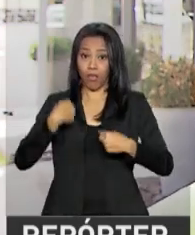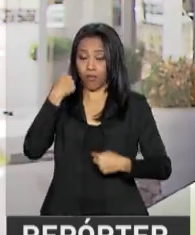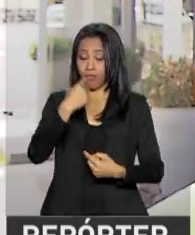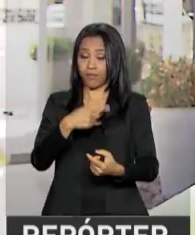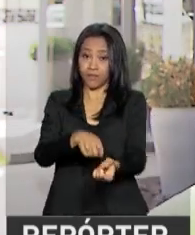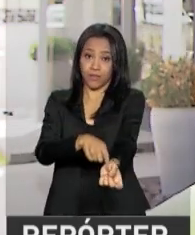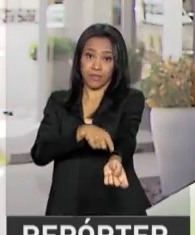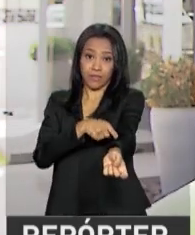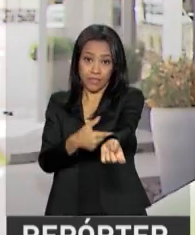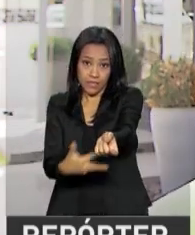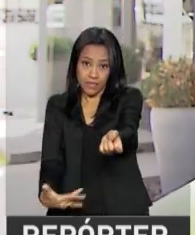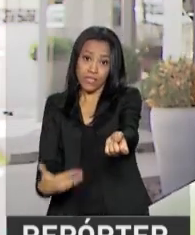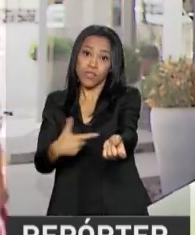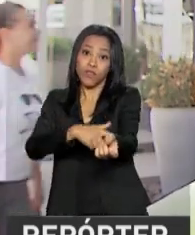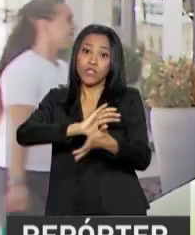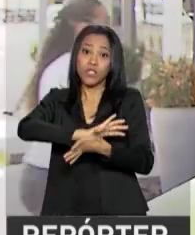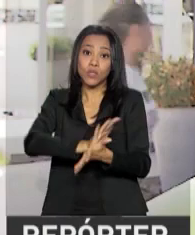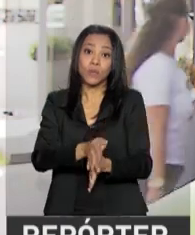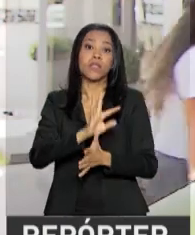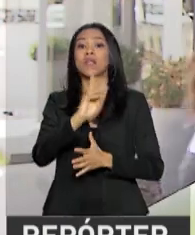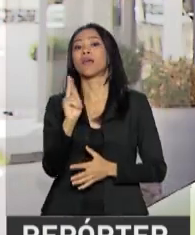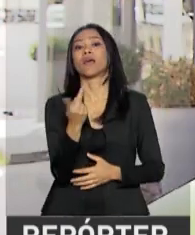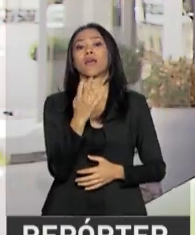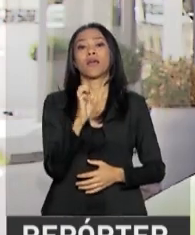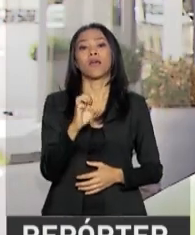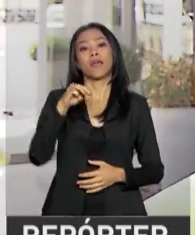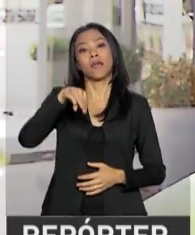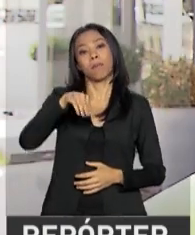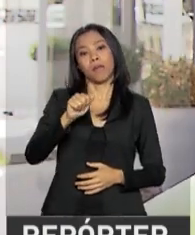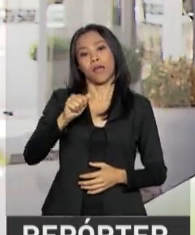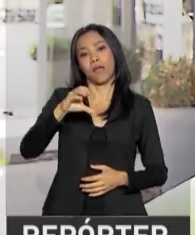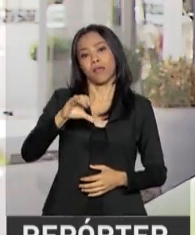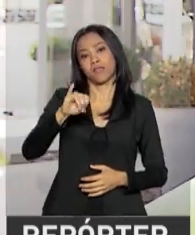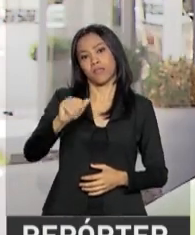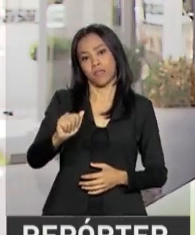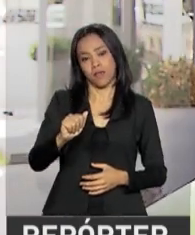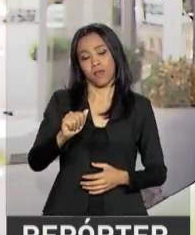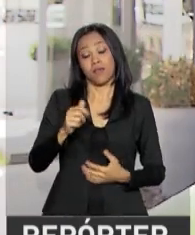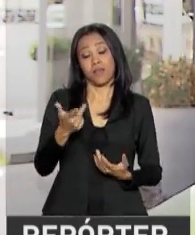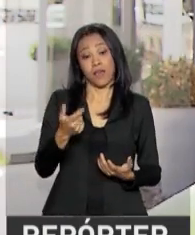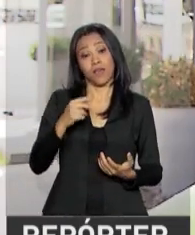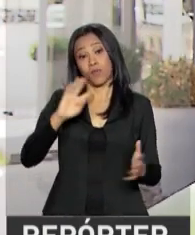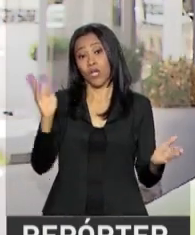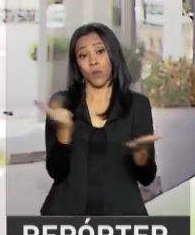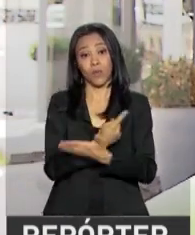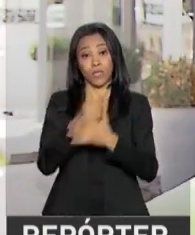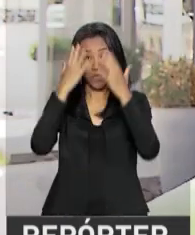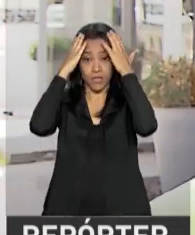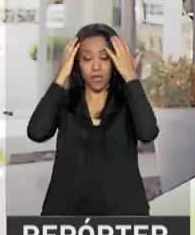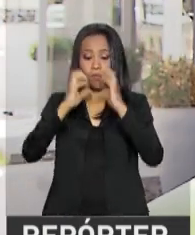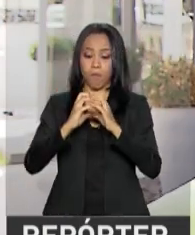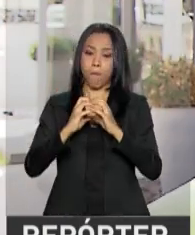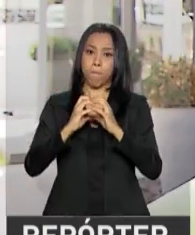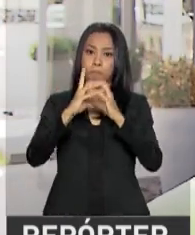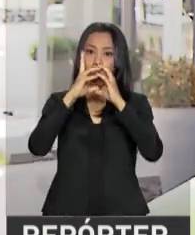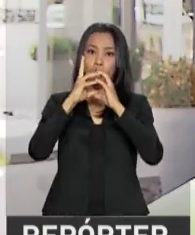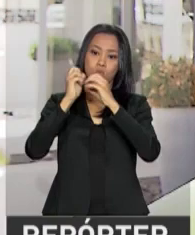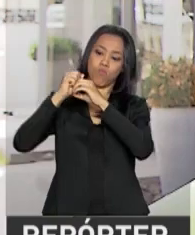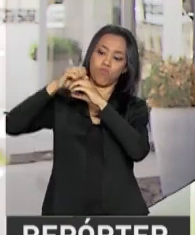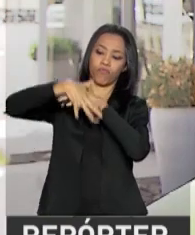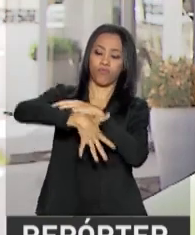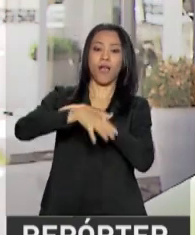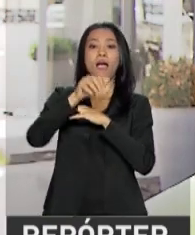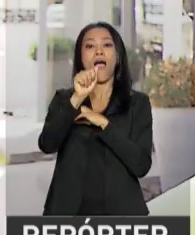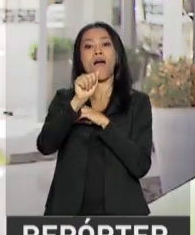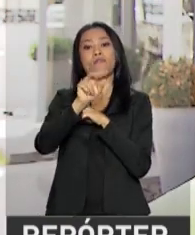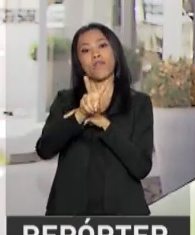dada em massa que foi destruída no sangue isso faz com que possa dar um avc porque é vamos dizer que